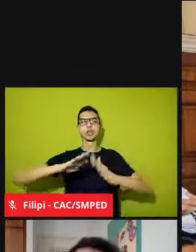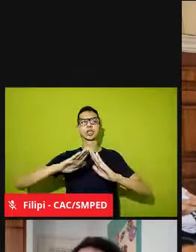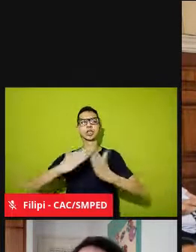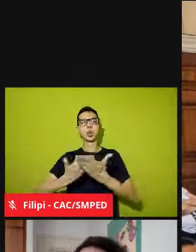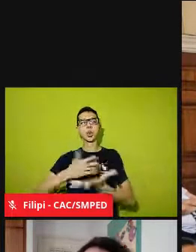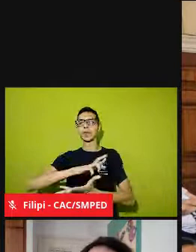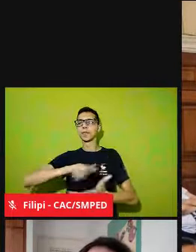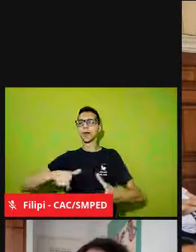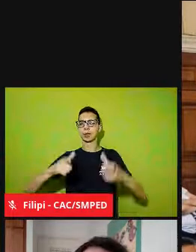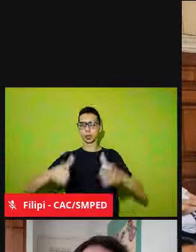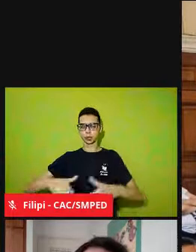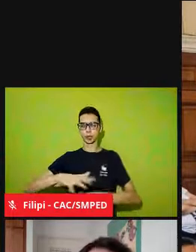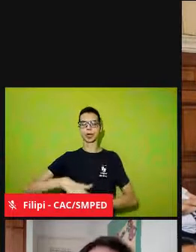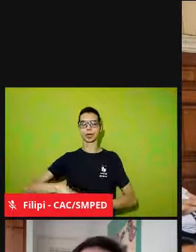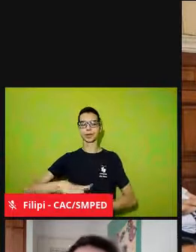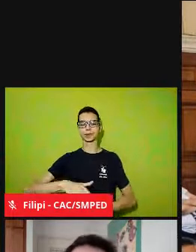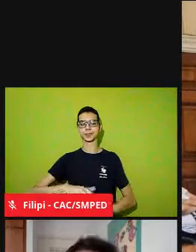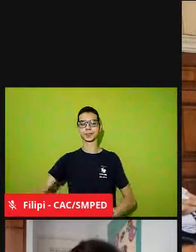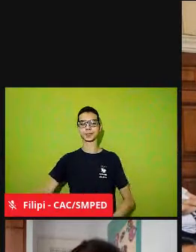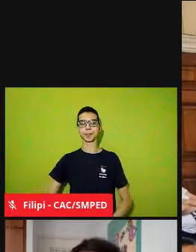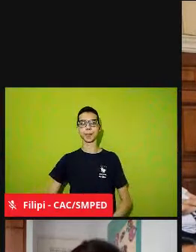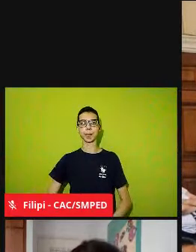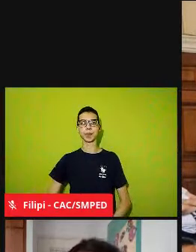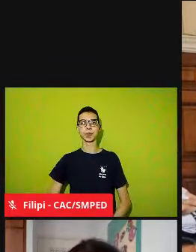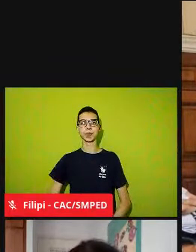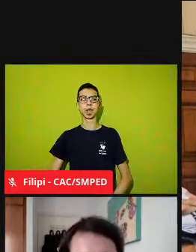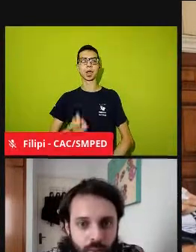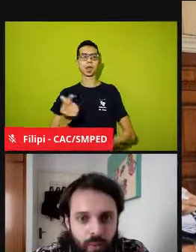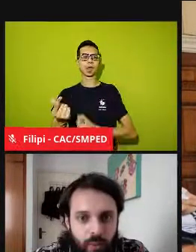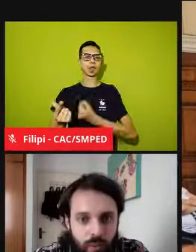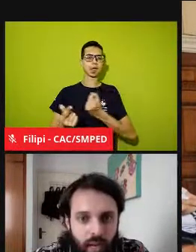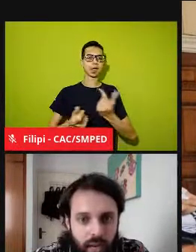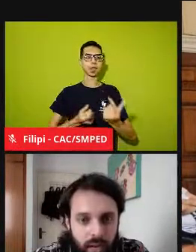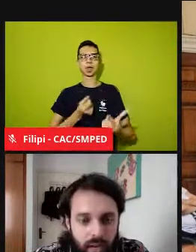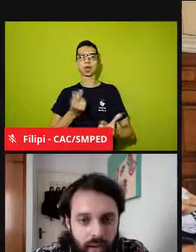território, algumas, inclusive, um pouco mais longe, que pegavam também